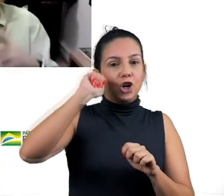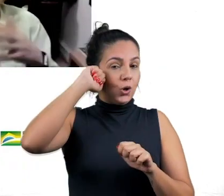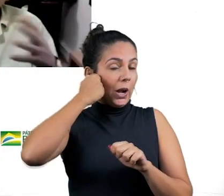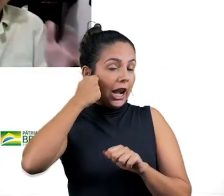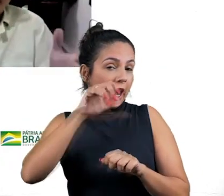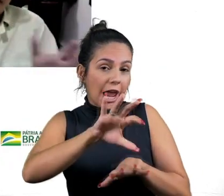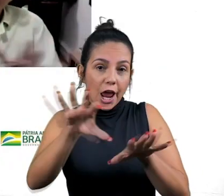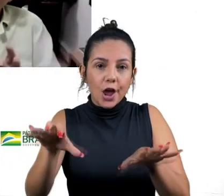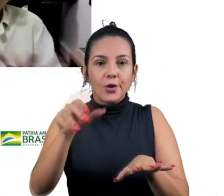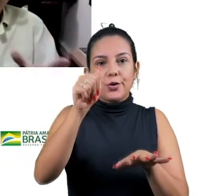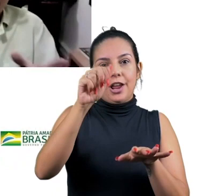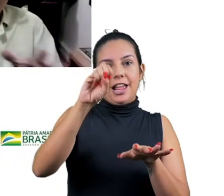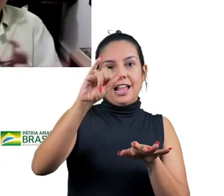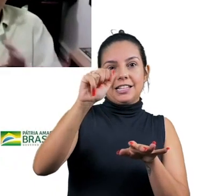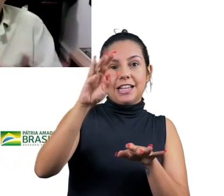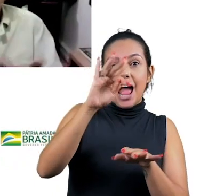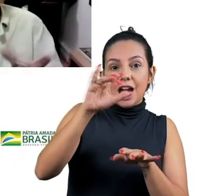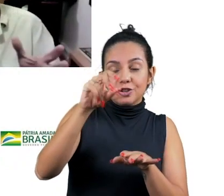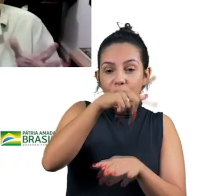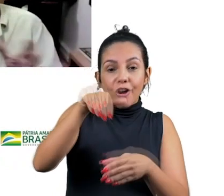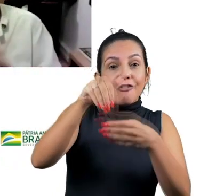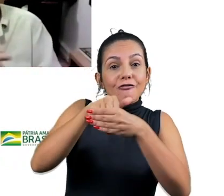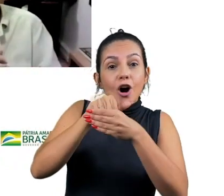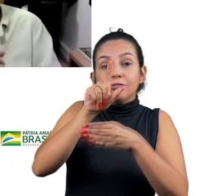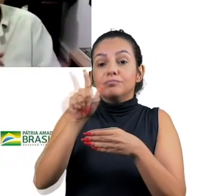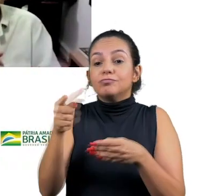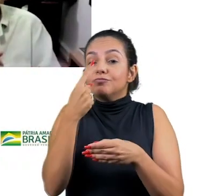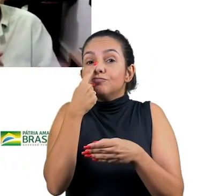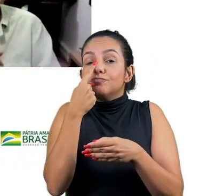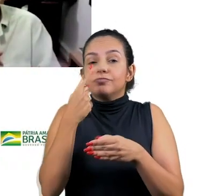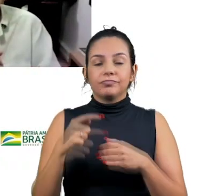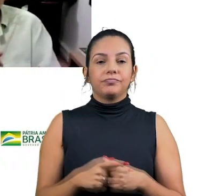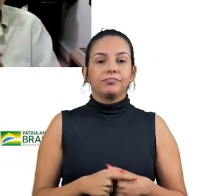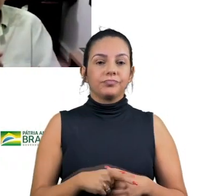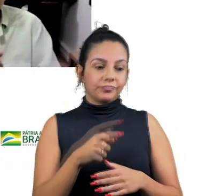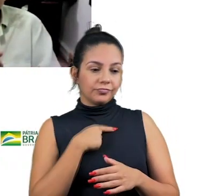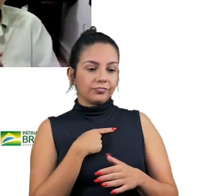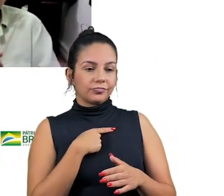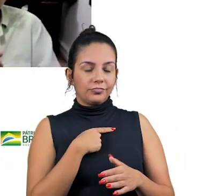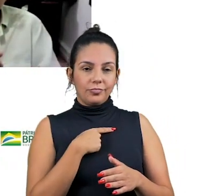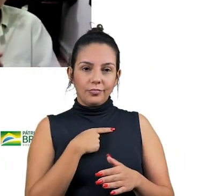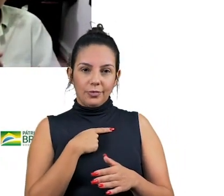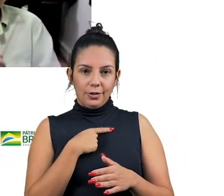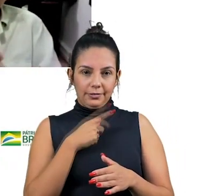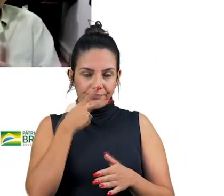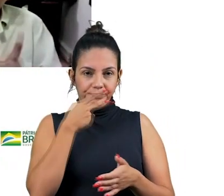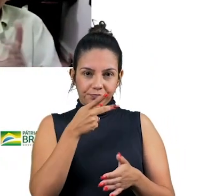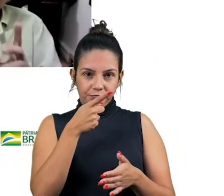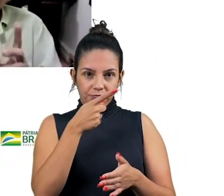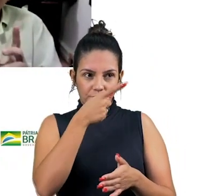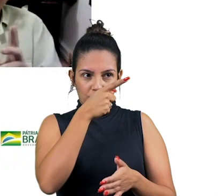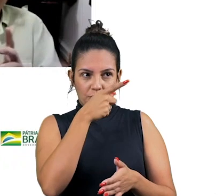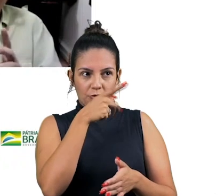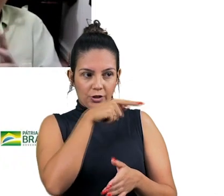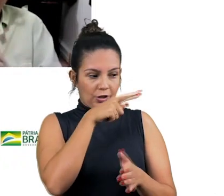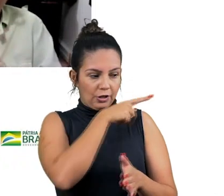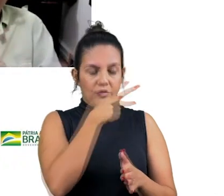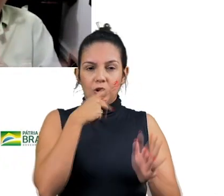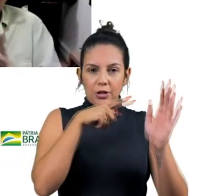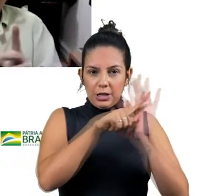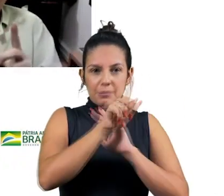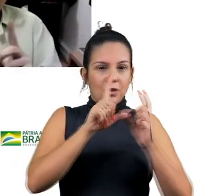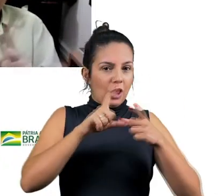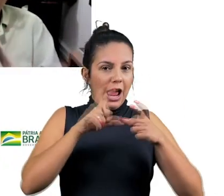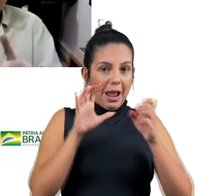os asiáticos, que aí votam de acordo que não estão se aumentando, a pandemia organizou eles, né? Teve essa propriedade.